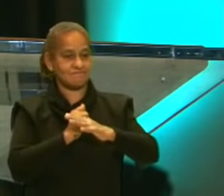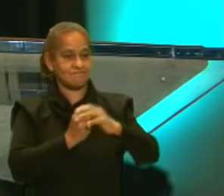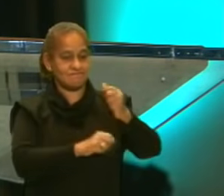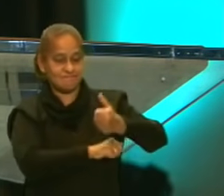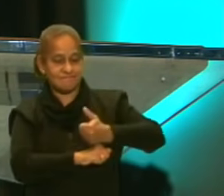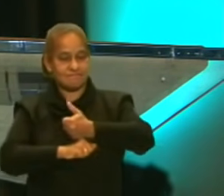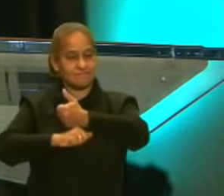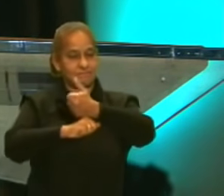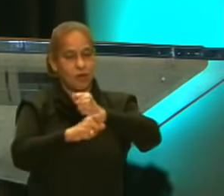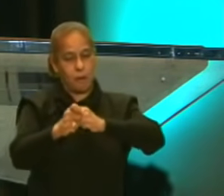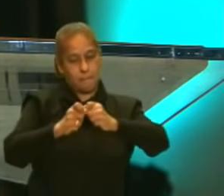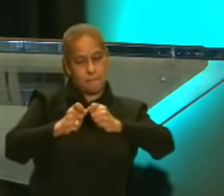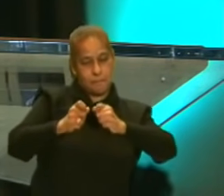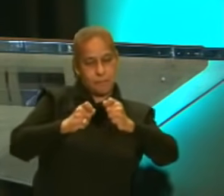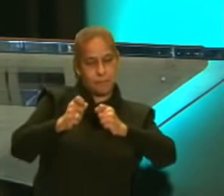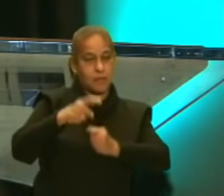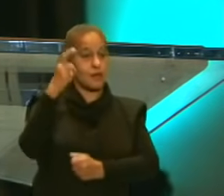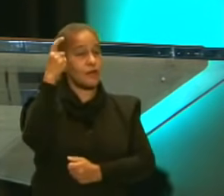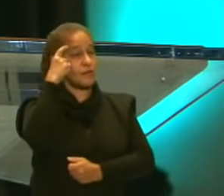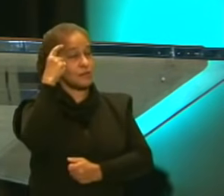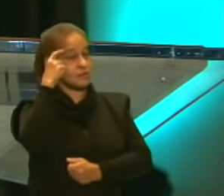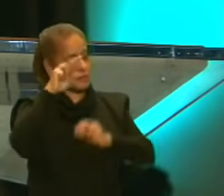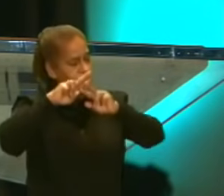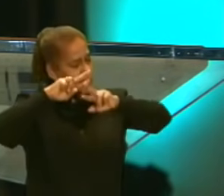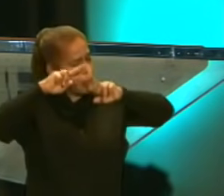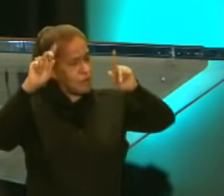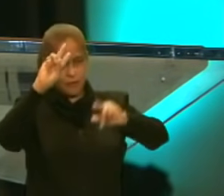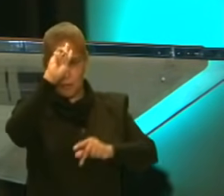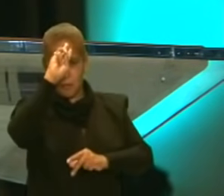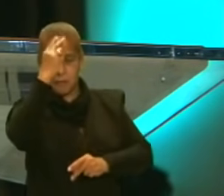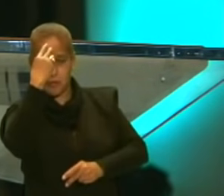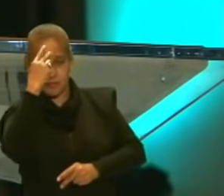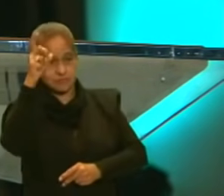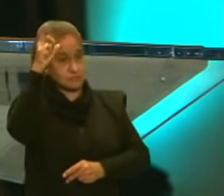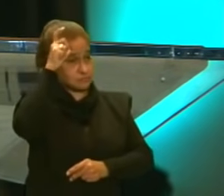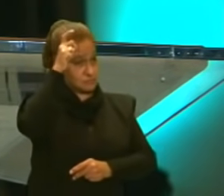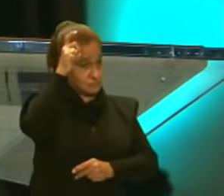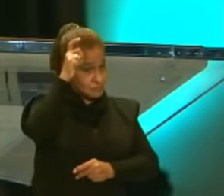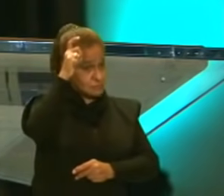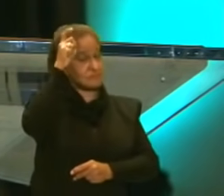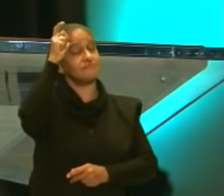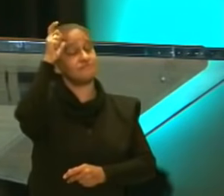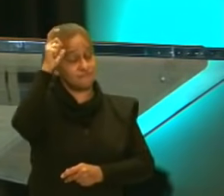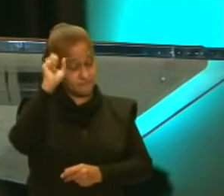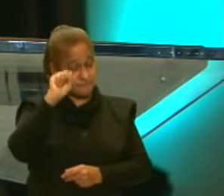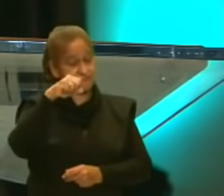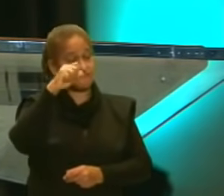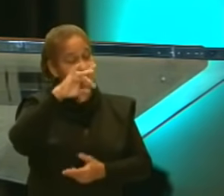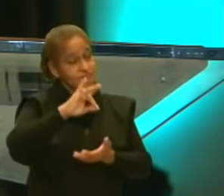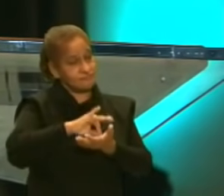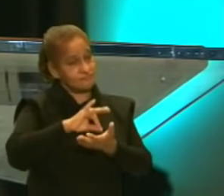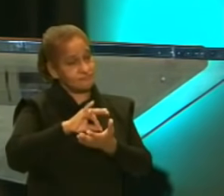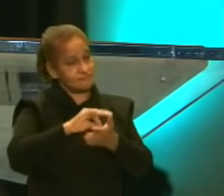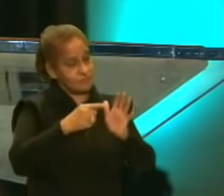dominada por esse pensamento, por essa influência maligna. E isso vai acontecer conforme está aqui na palavra de Deus em